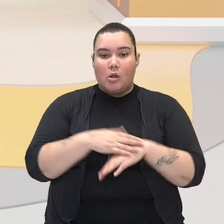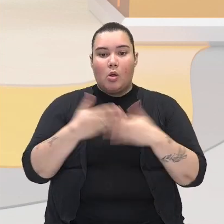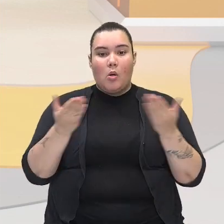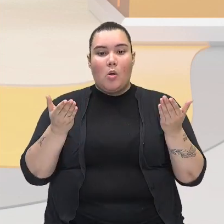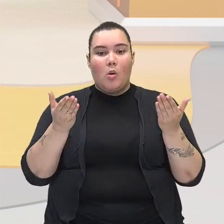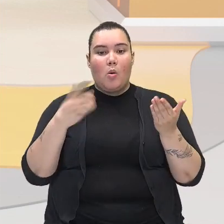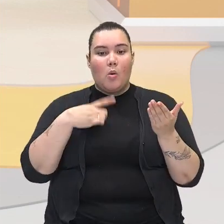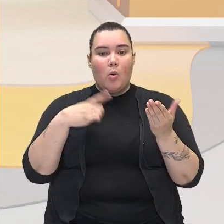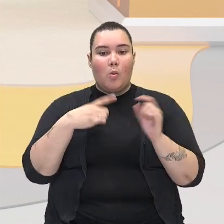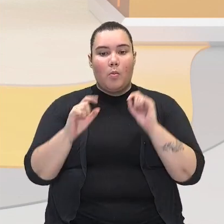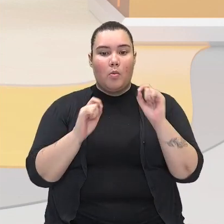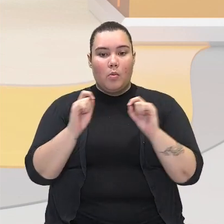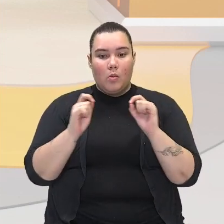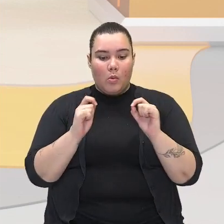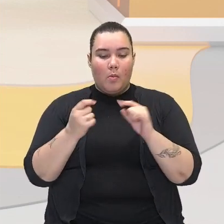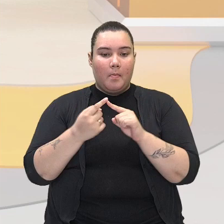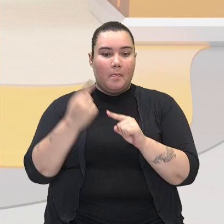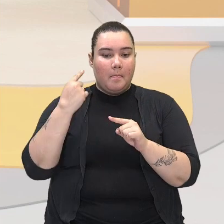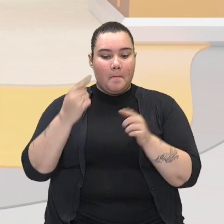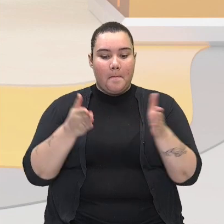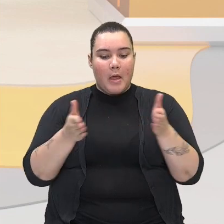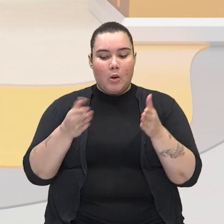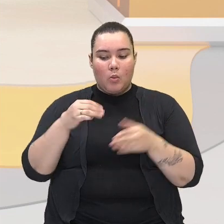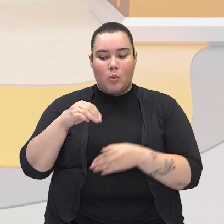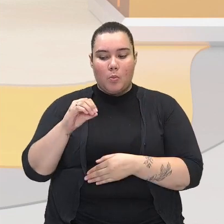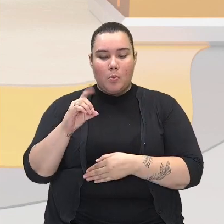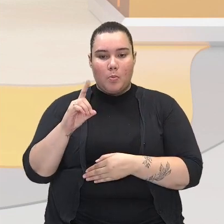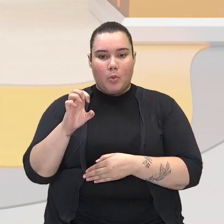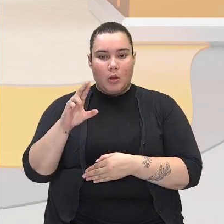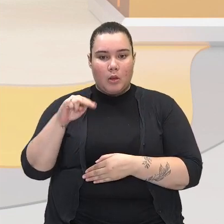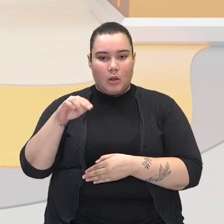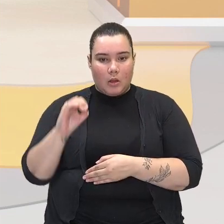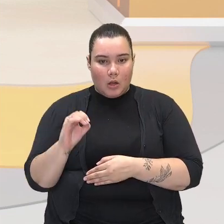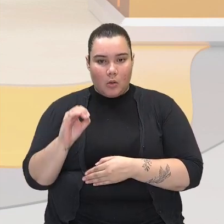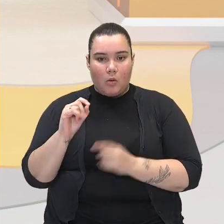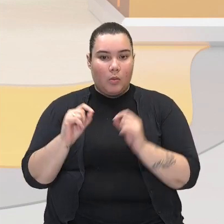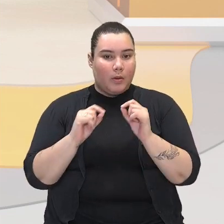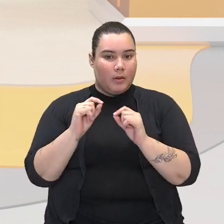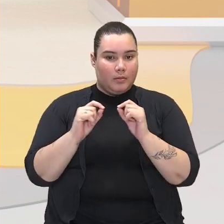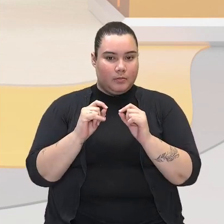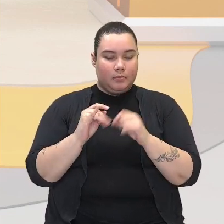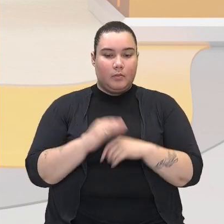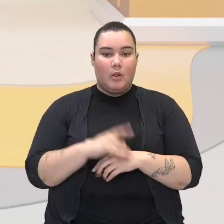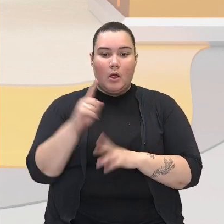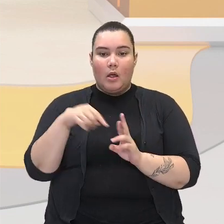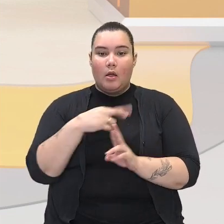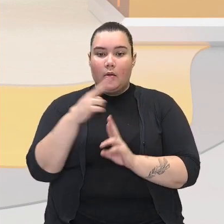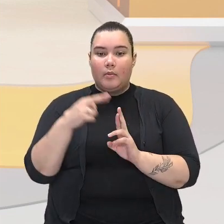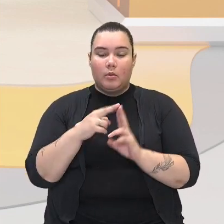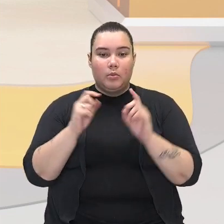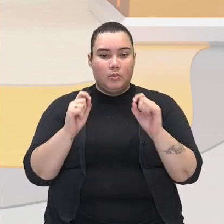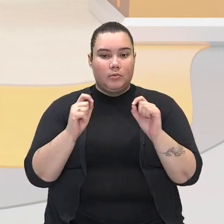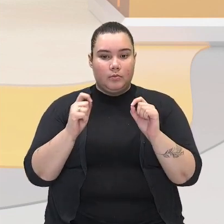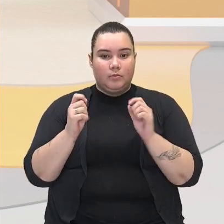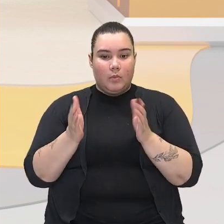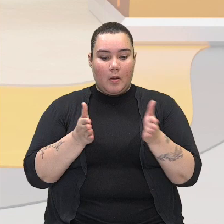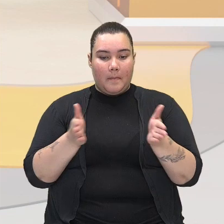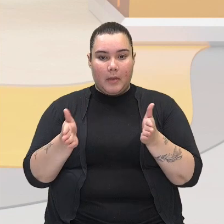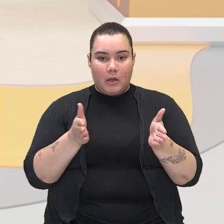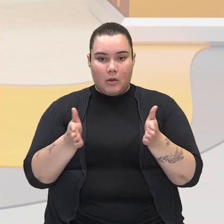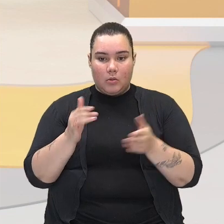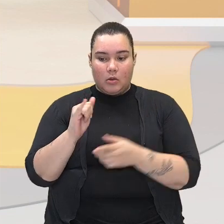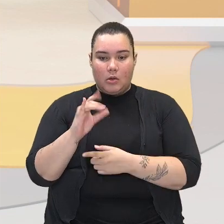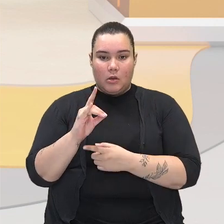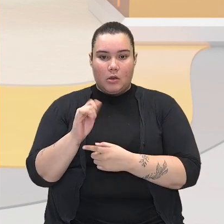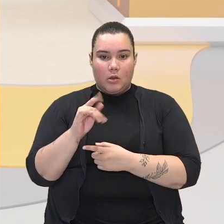e a escravidão praticada na era moderna. E quando eu falo em era moderna, estou me referindo à idade